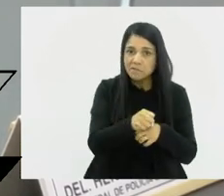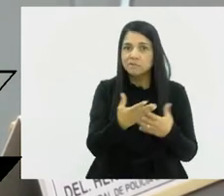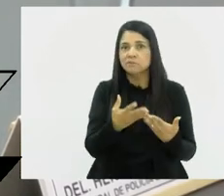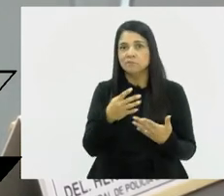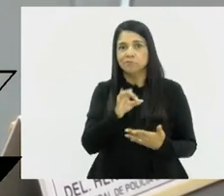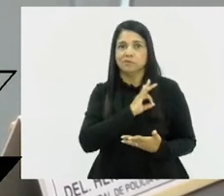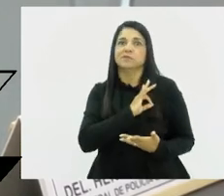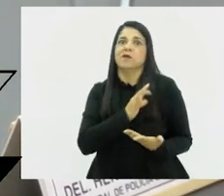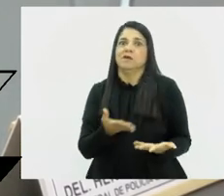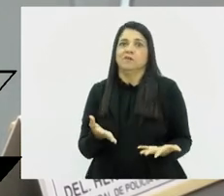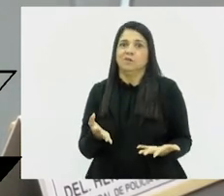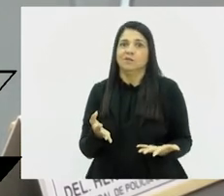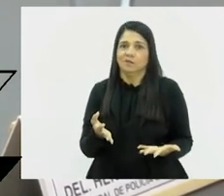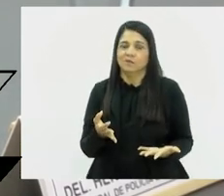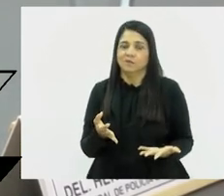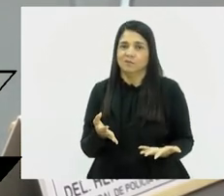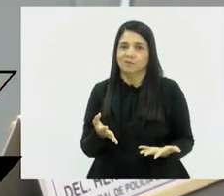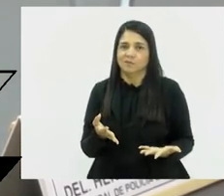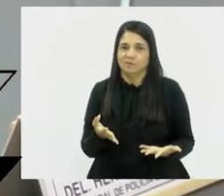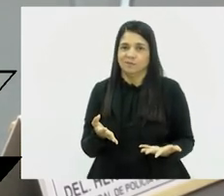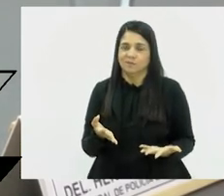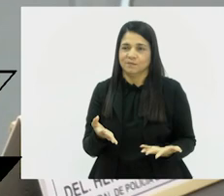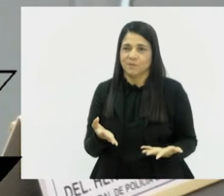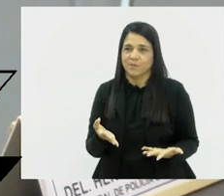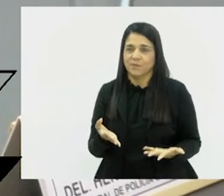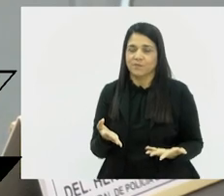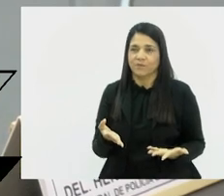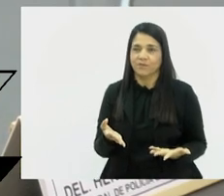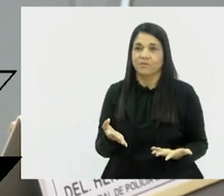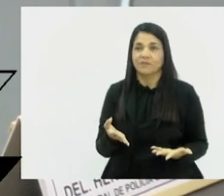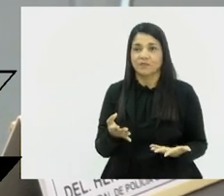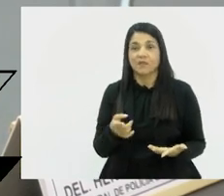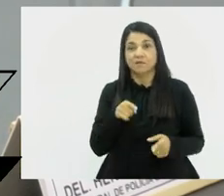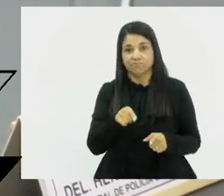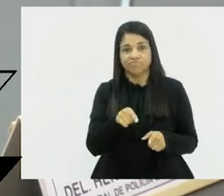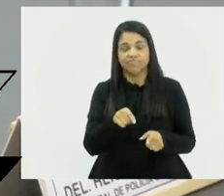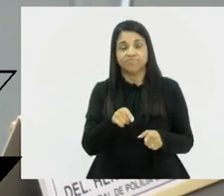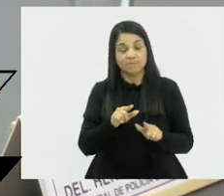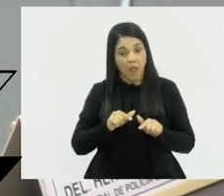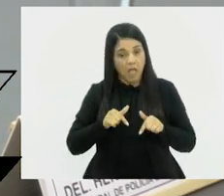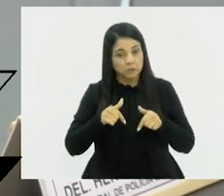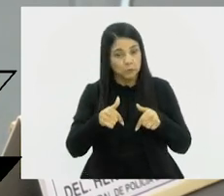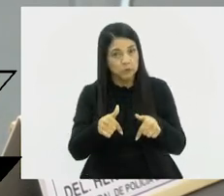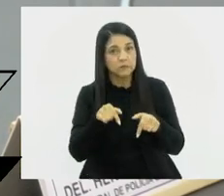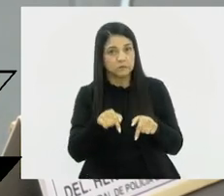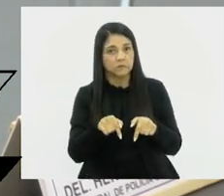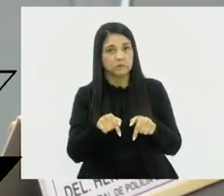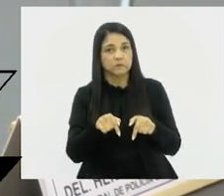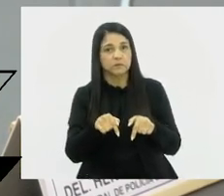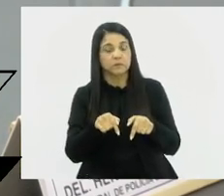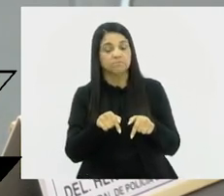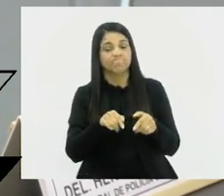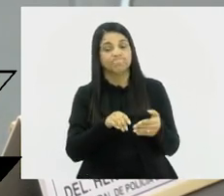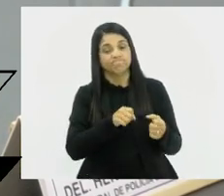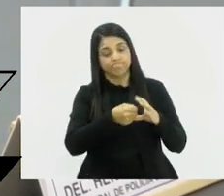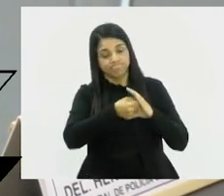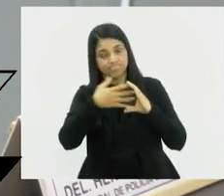É o mínimo. Né? Em relação a esse tipo de atuação, também a gente tem que considerar um outro